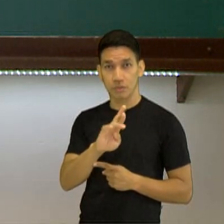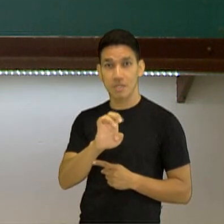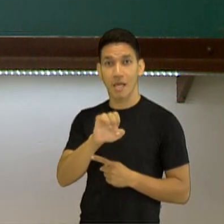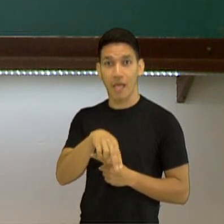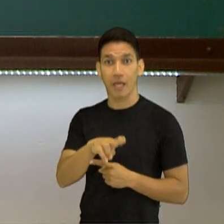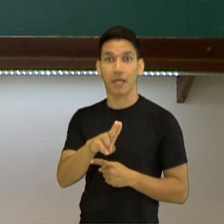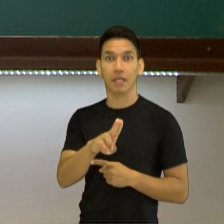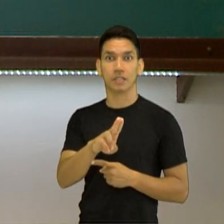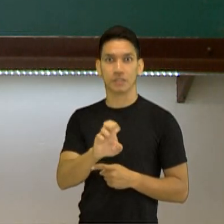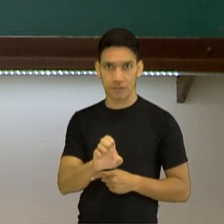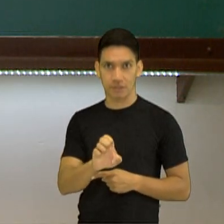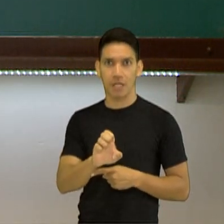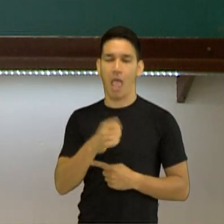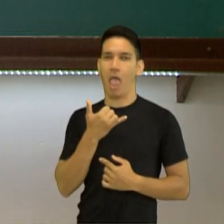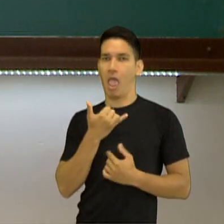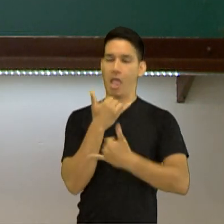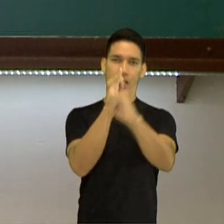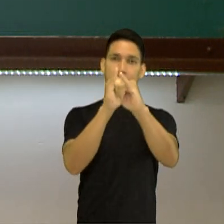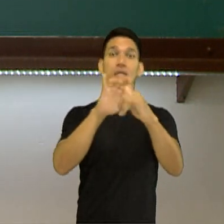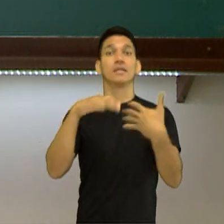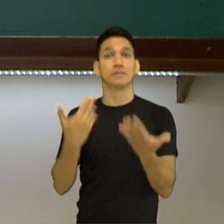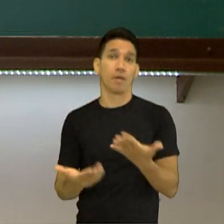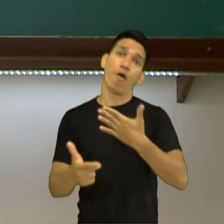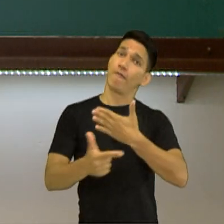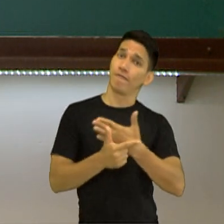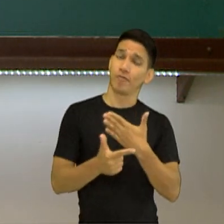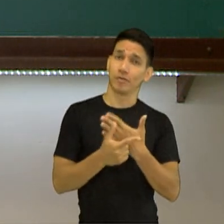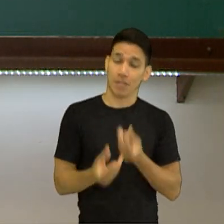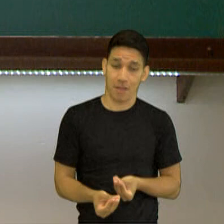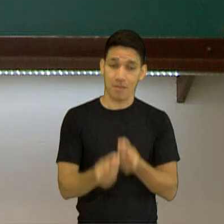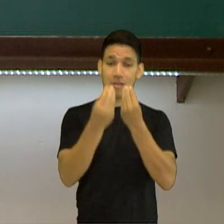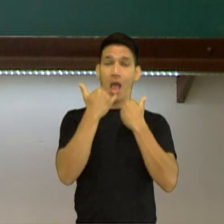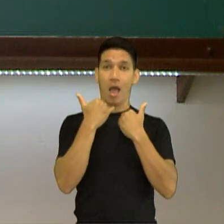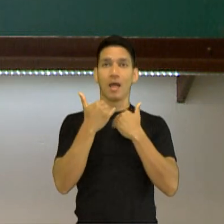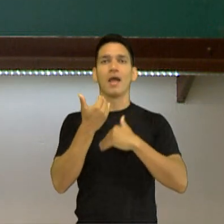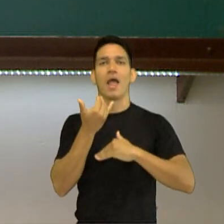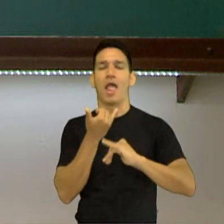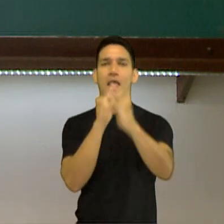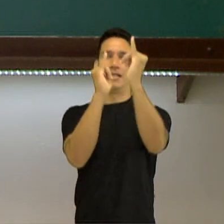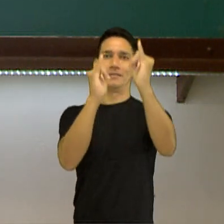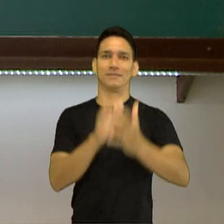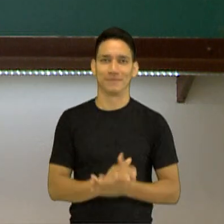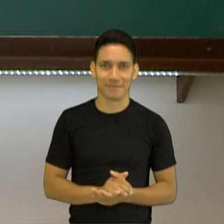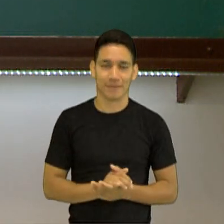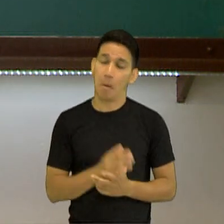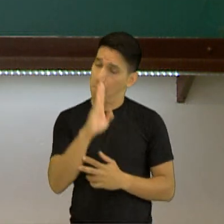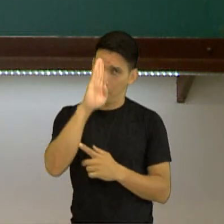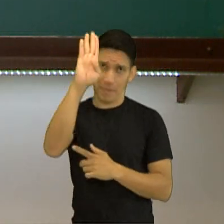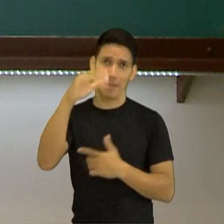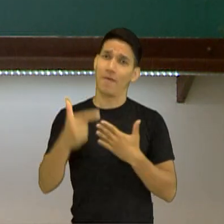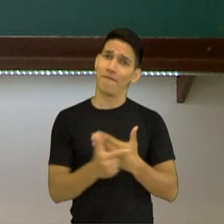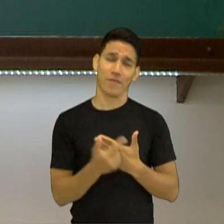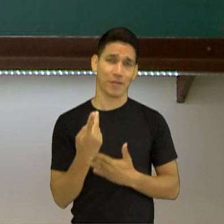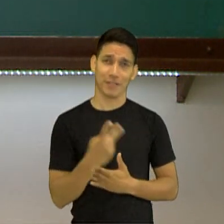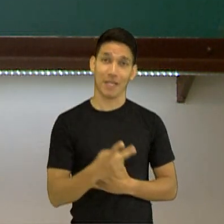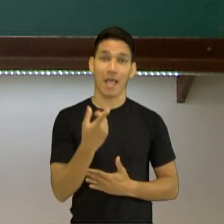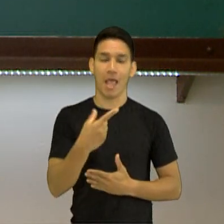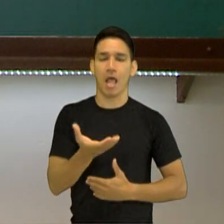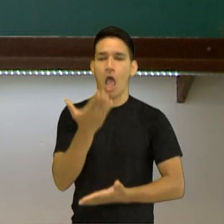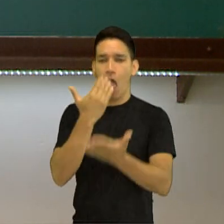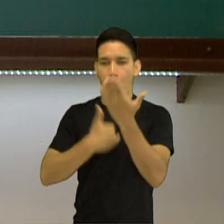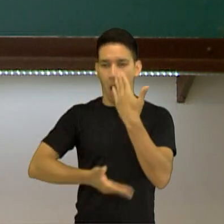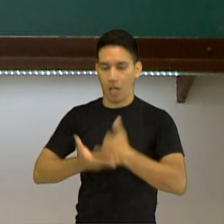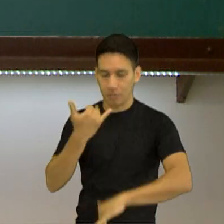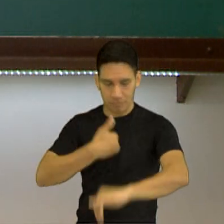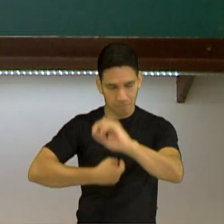a finalidade deles é fornecer energia. A principal função deles é essa, é liberar energia para o